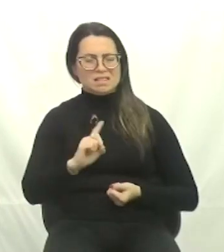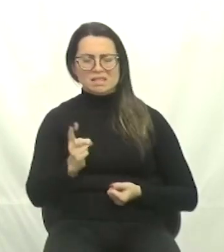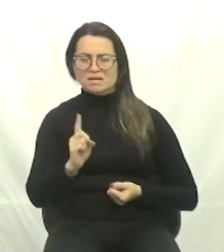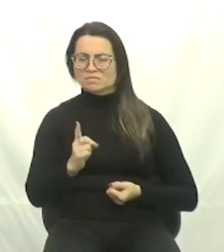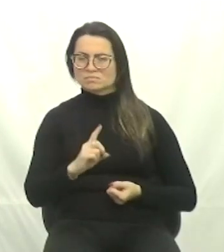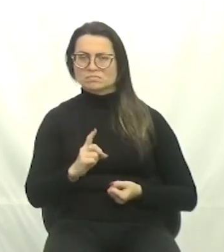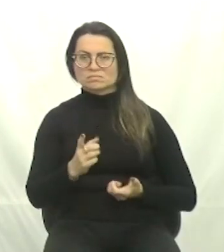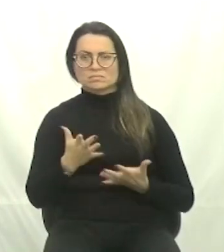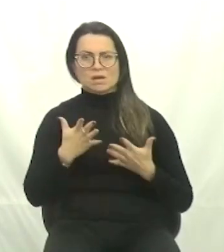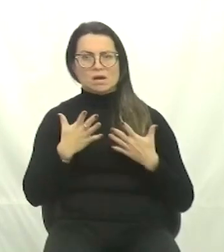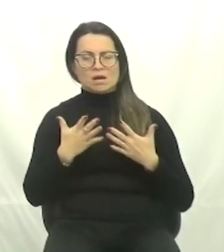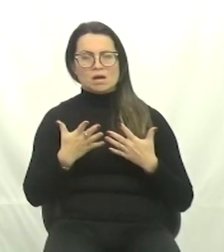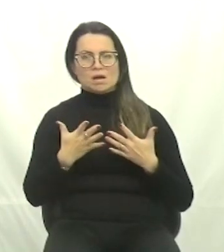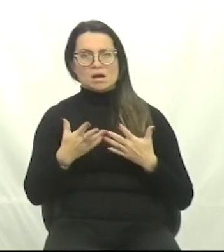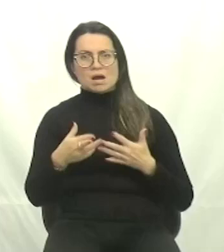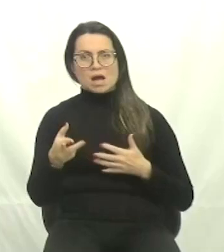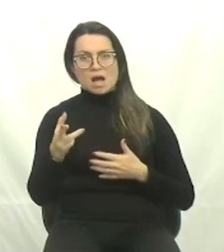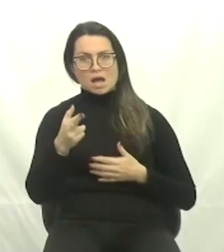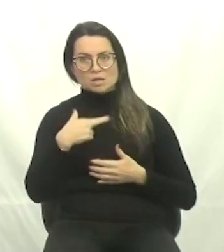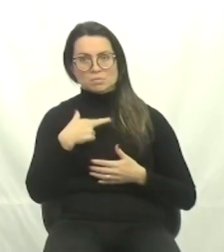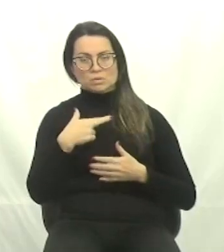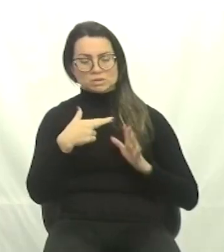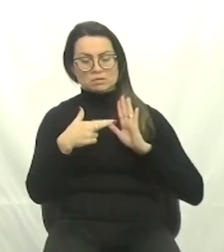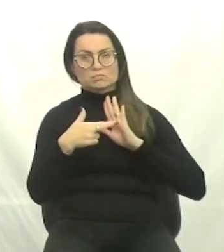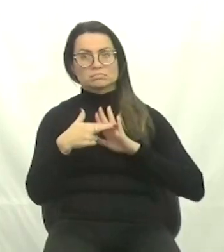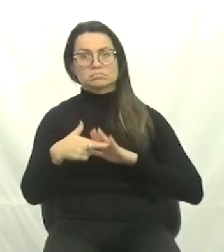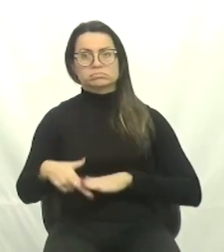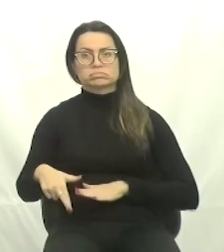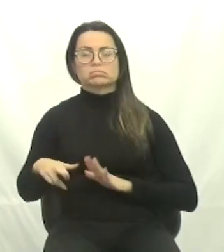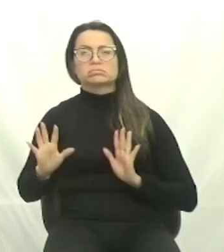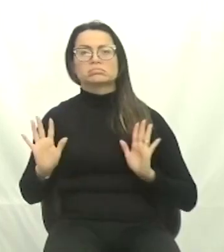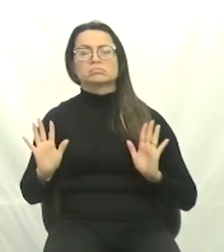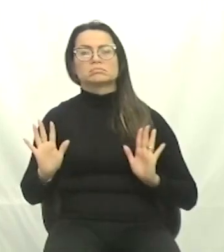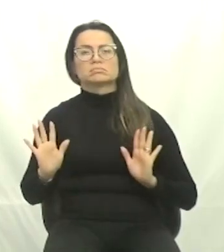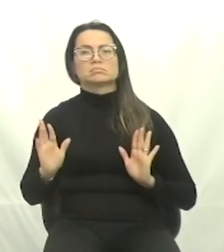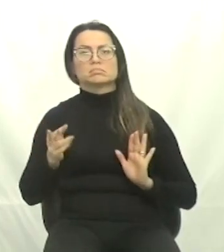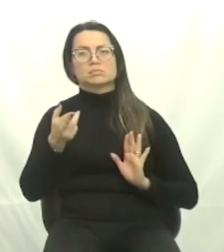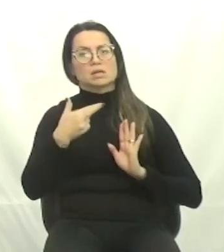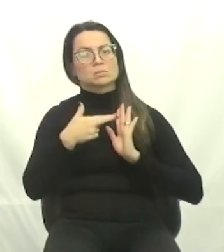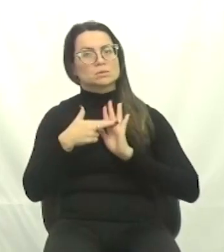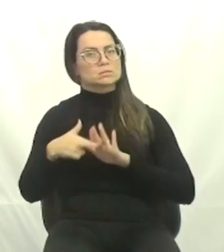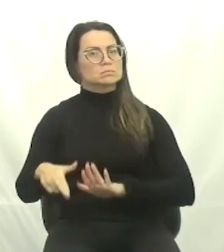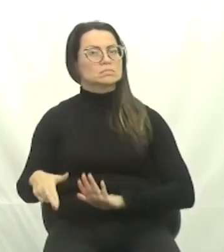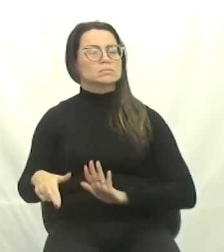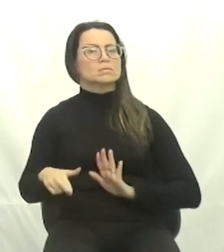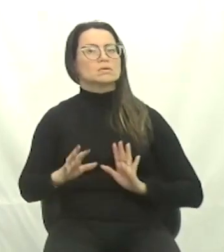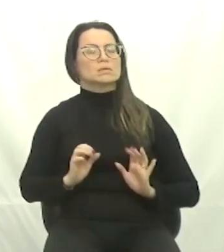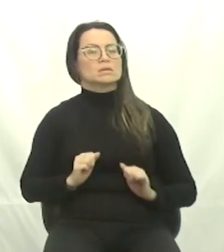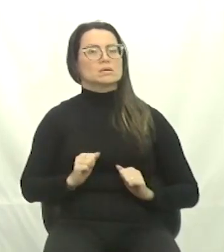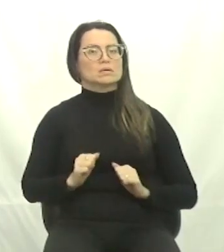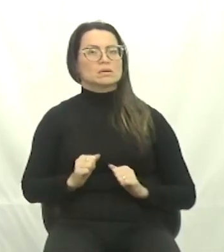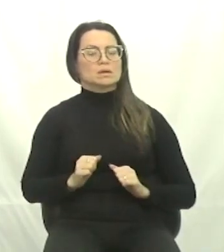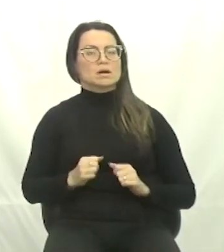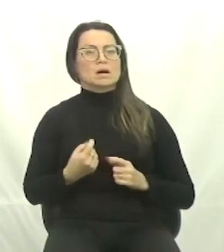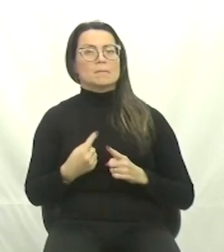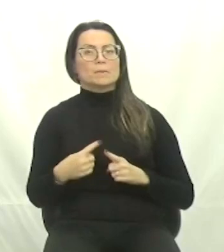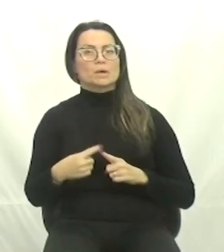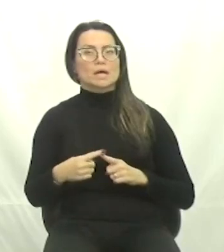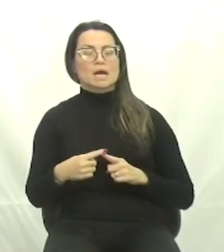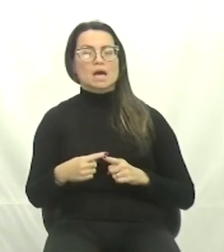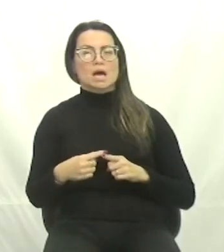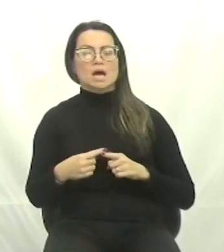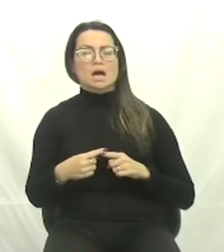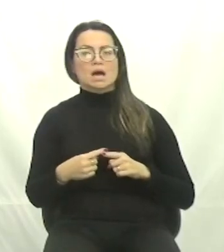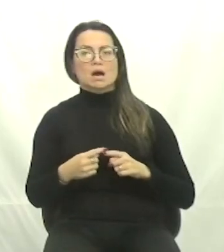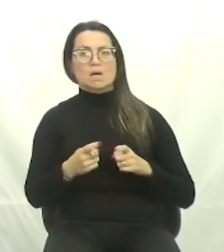essa resposta. Essa resposta, ela caiu por terra a partir de agora. Caiu totalmente por terra. Porque foi oferecido os